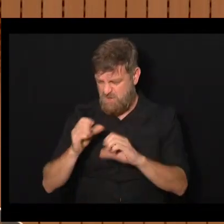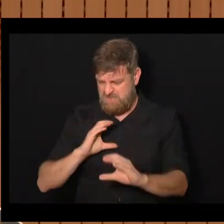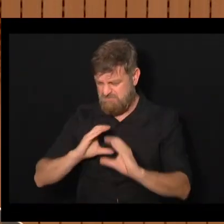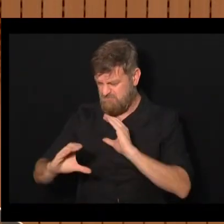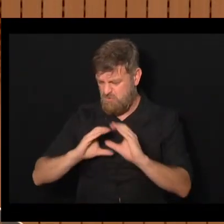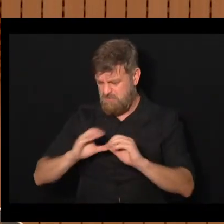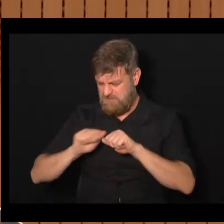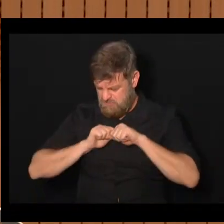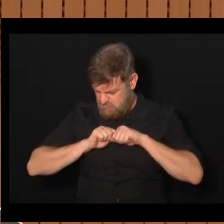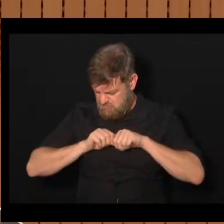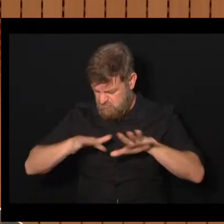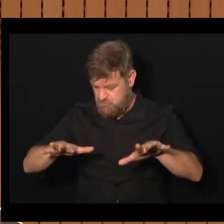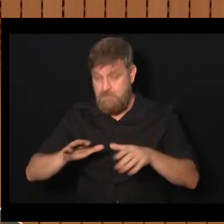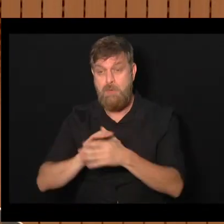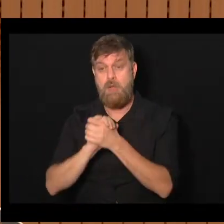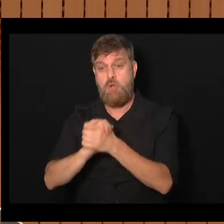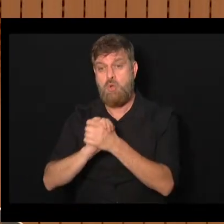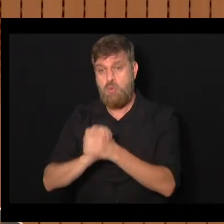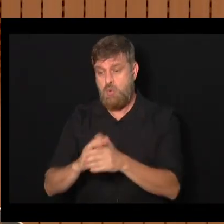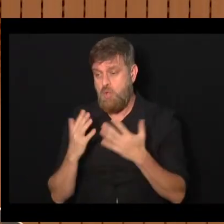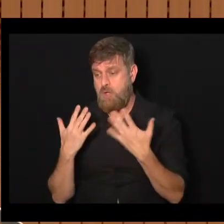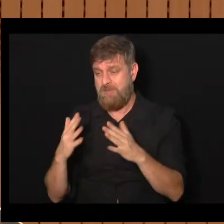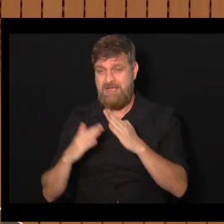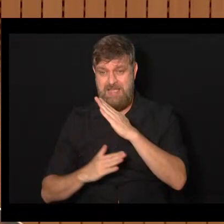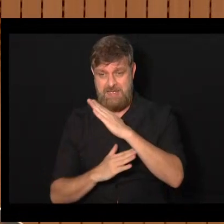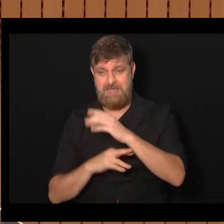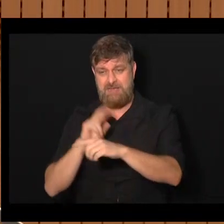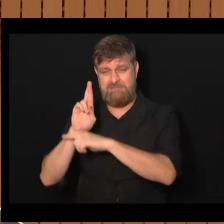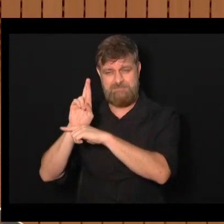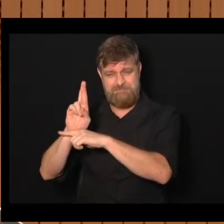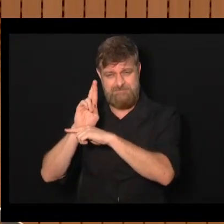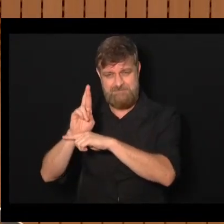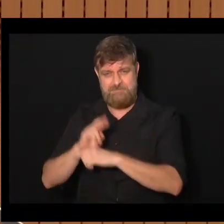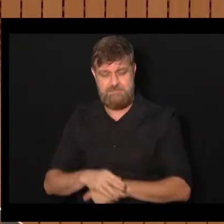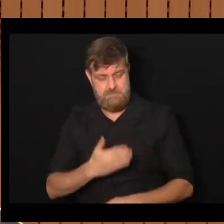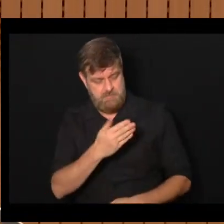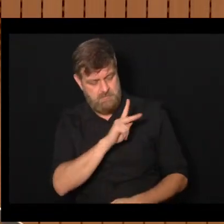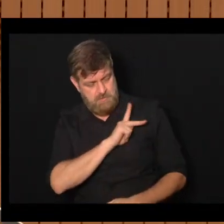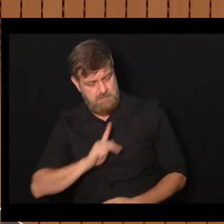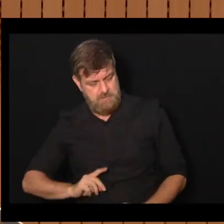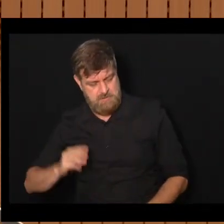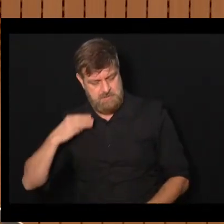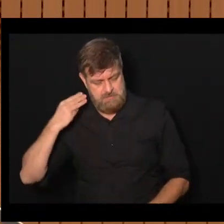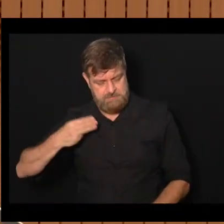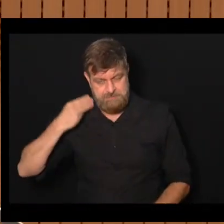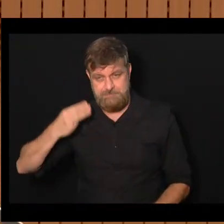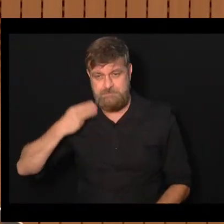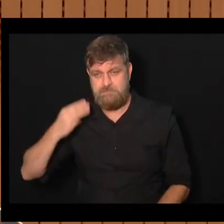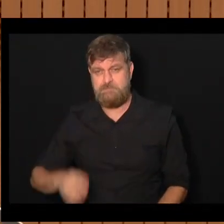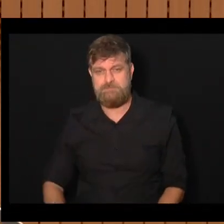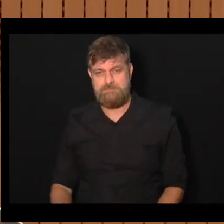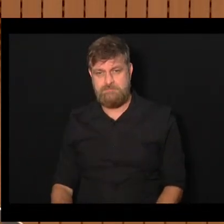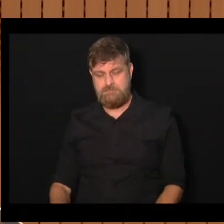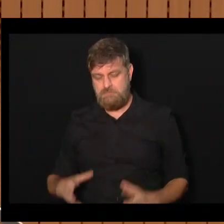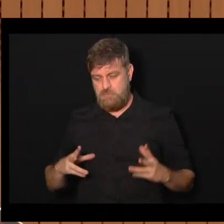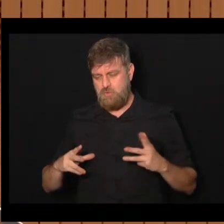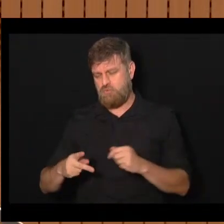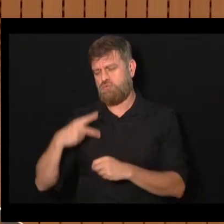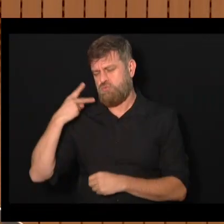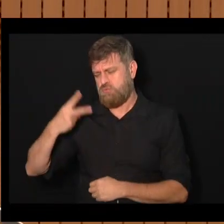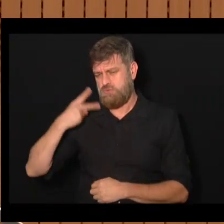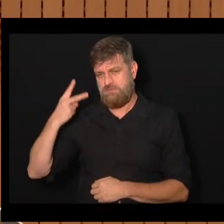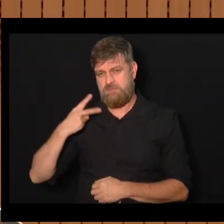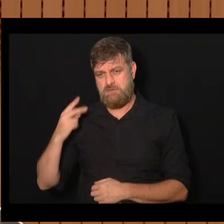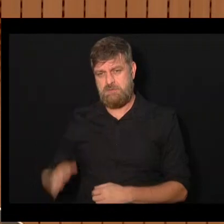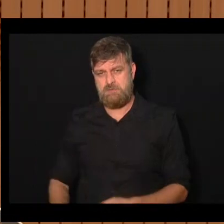comunicação. Então, os parabéns desta Câmara Municipal, do nosso presidente, Dr. Marcos Bernardelli, de todos os vereadores,